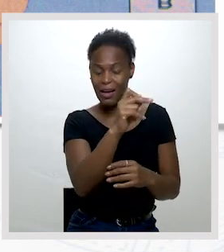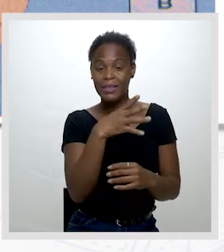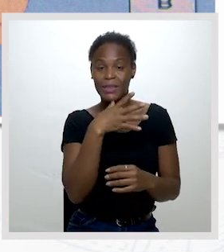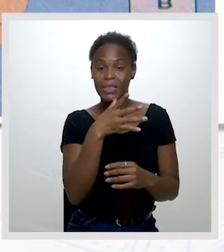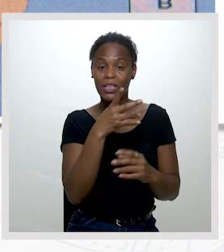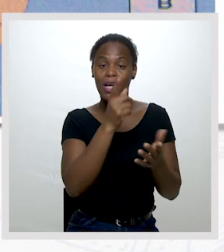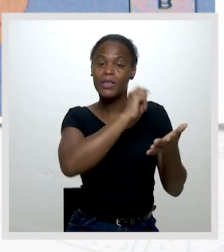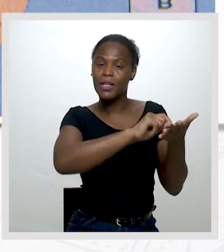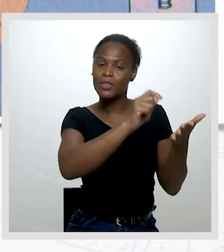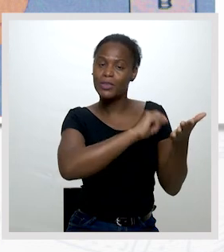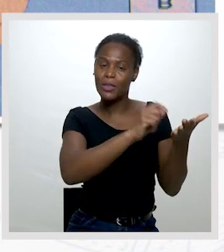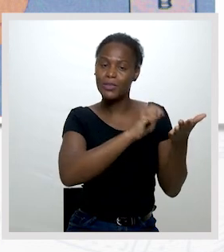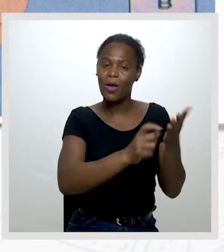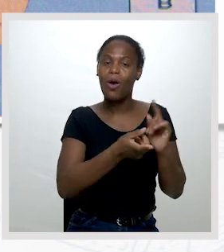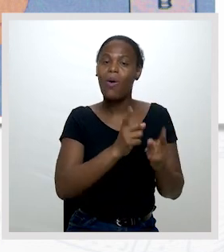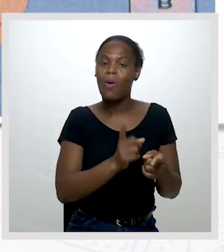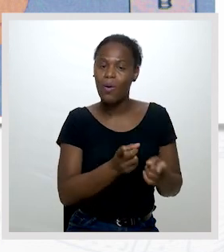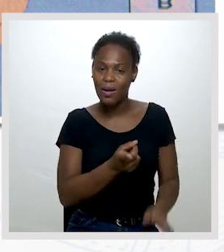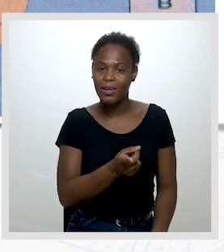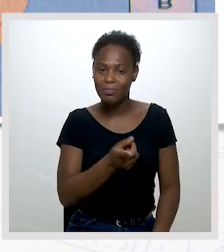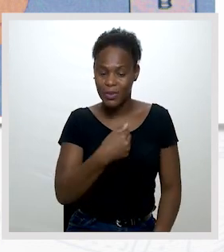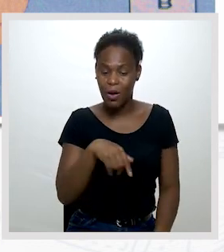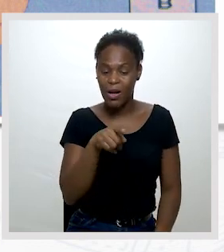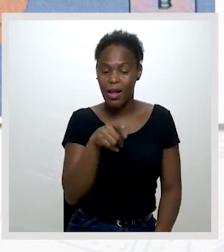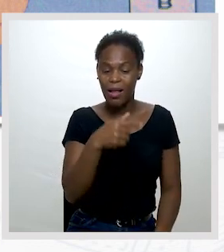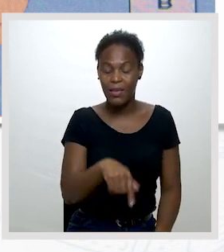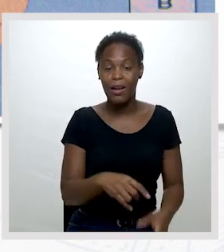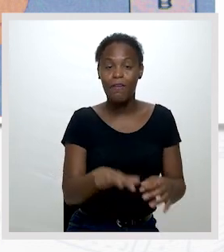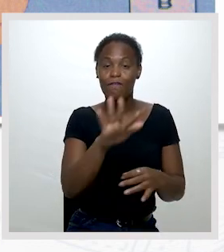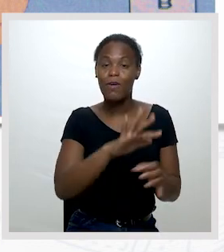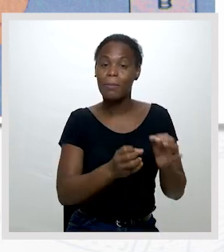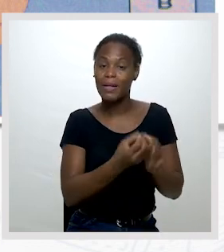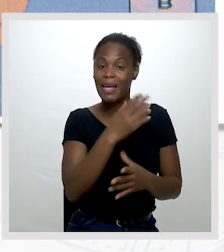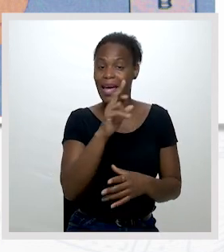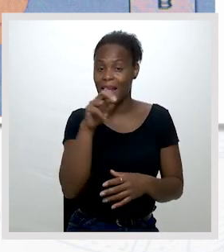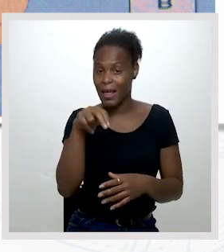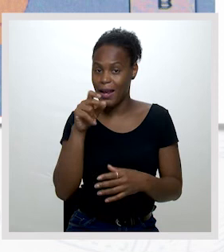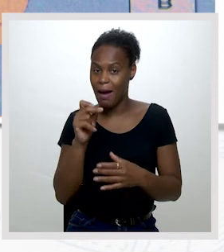A, é a transcrição em que temos ali a formação de um